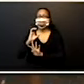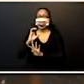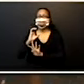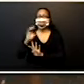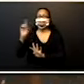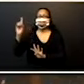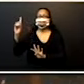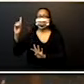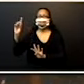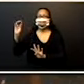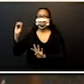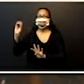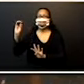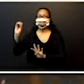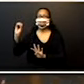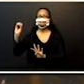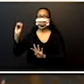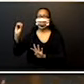100.